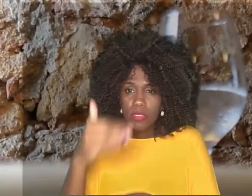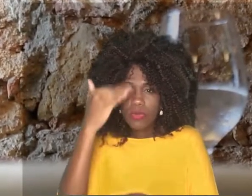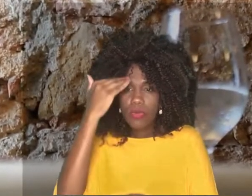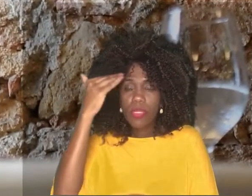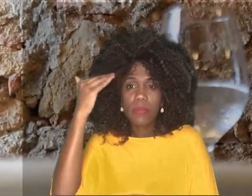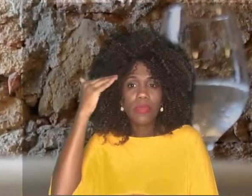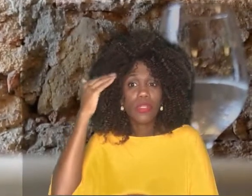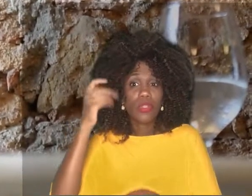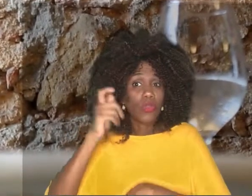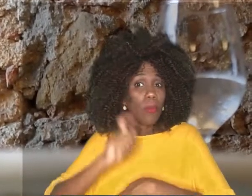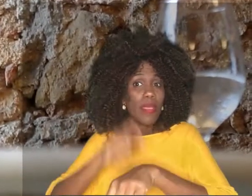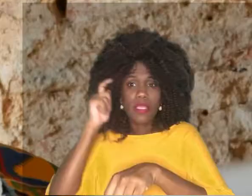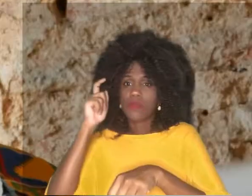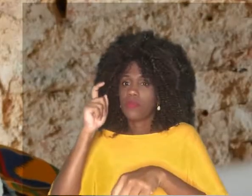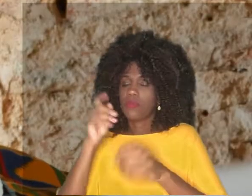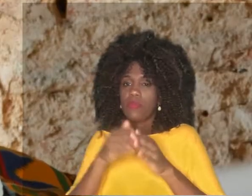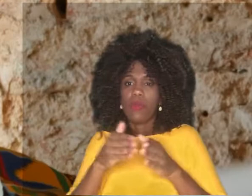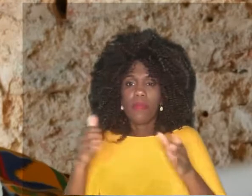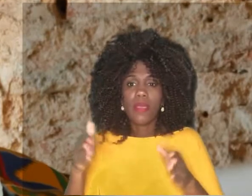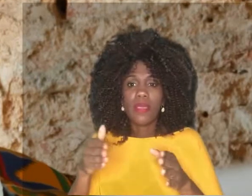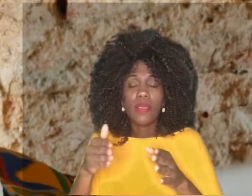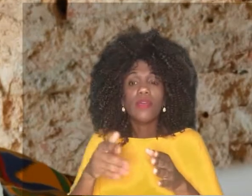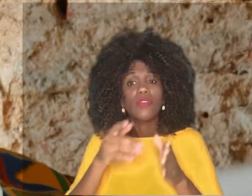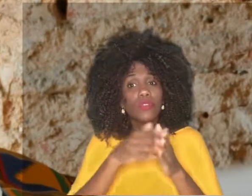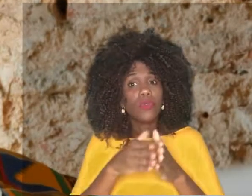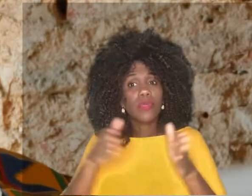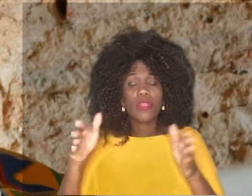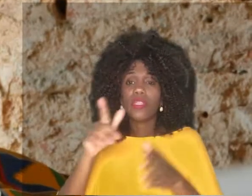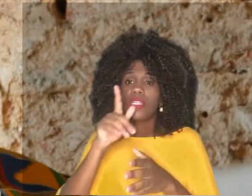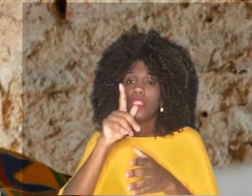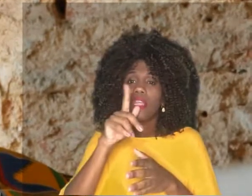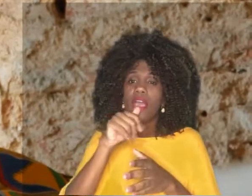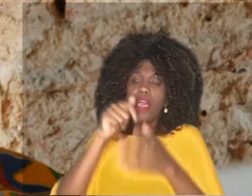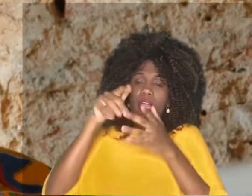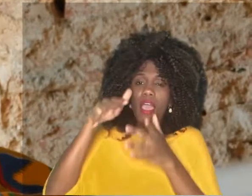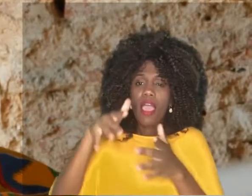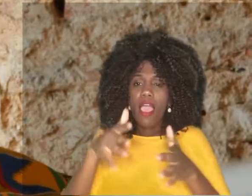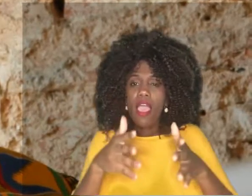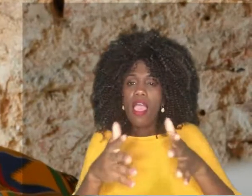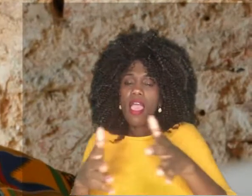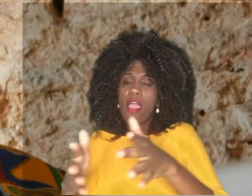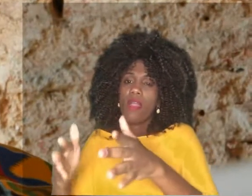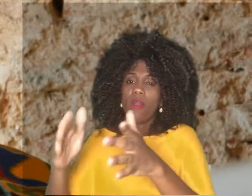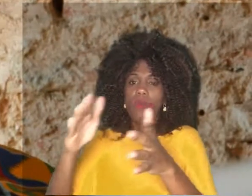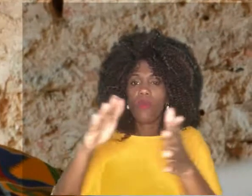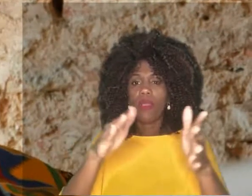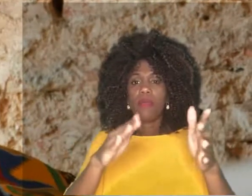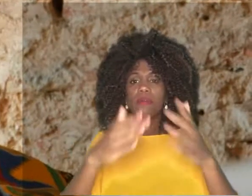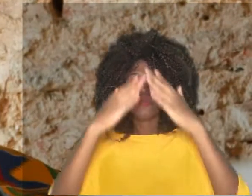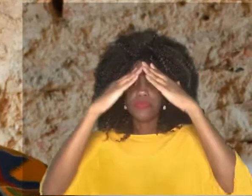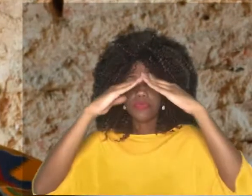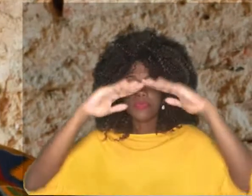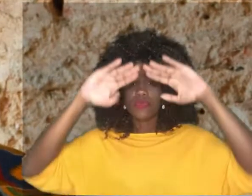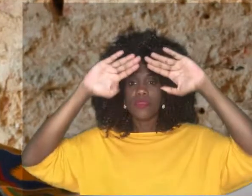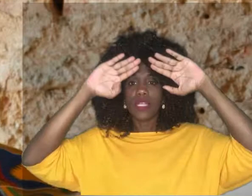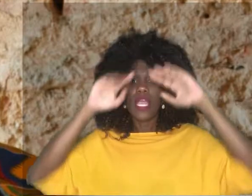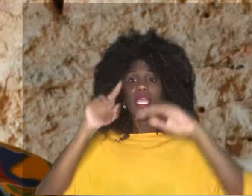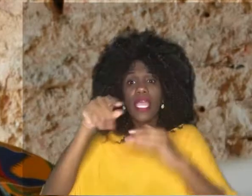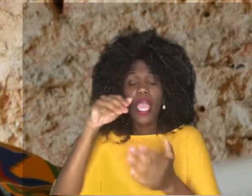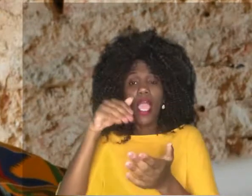mesmo omim, no mesmo axé. No período da Água de Oxalá, que é a última sexta-feira, né, do mês de